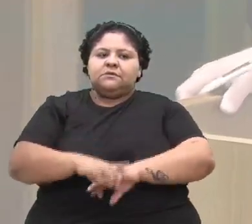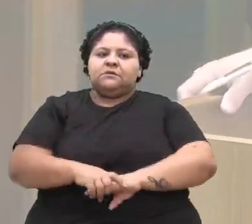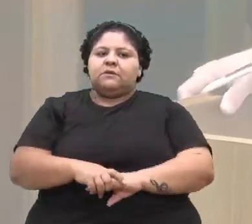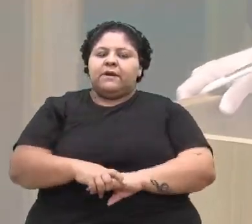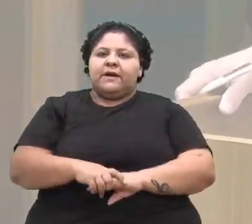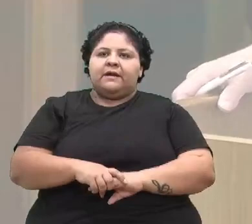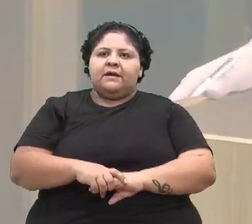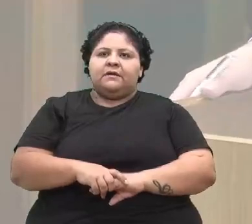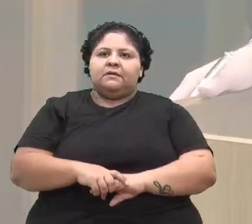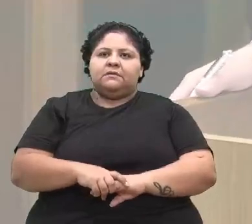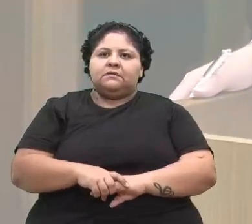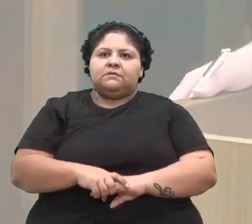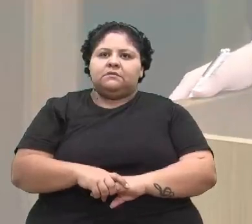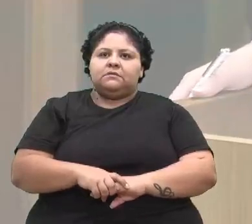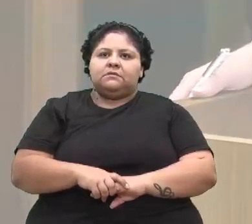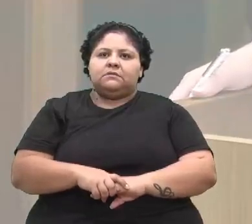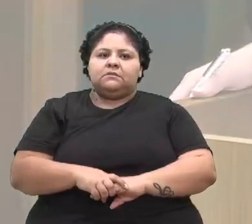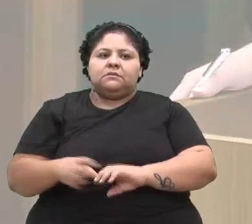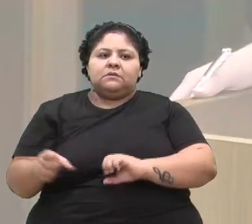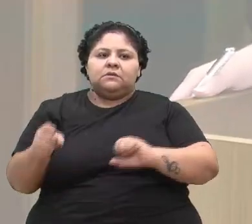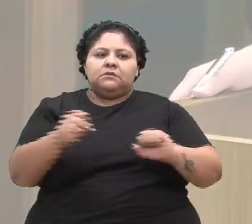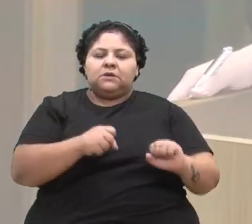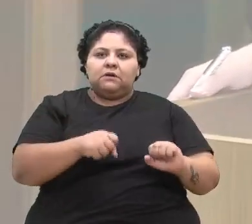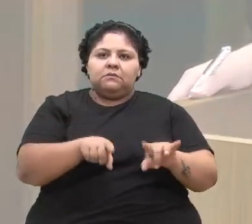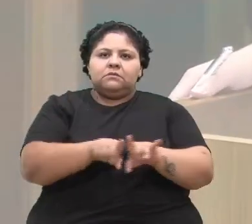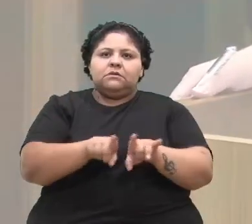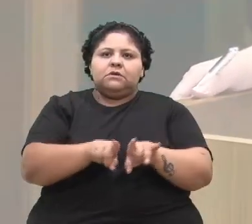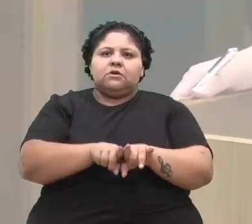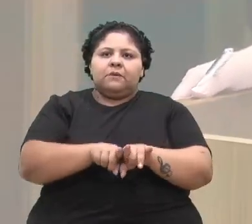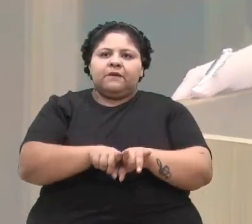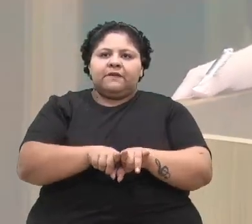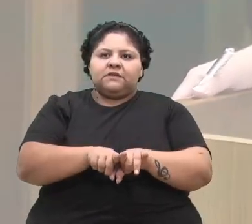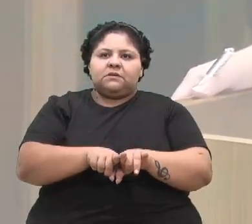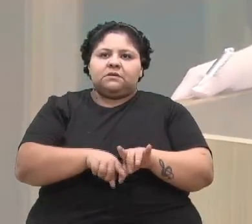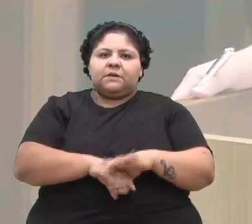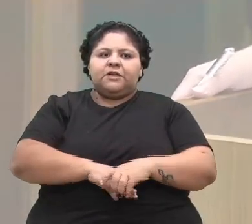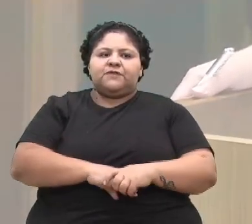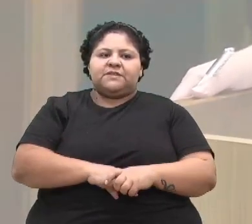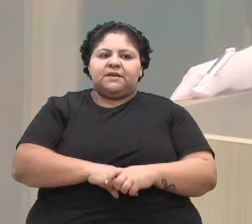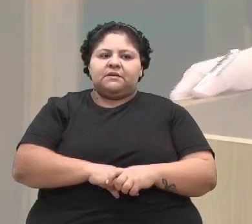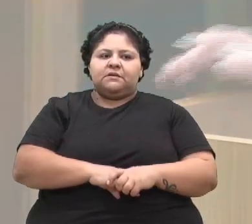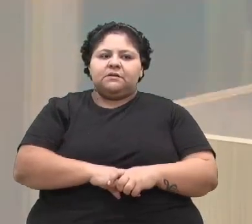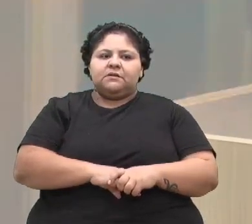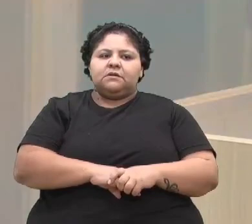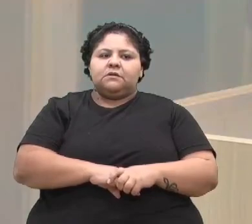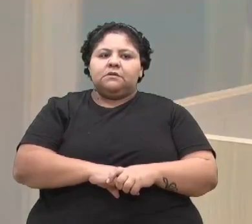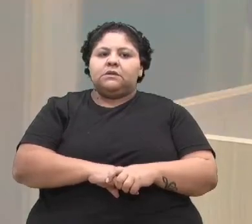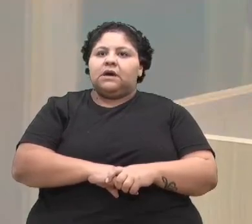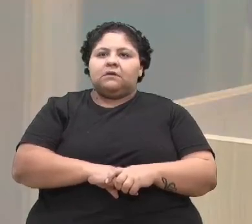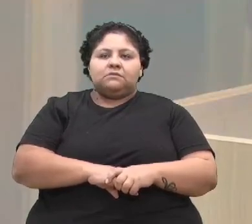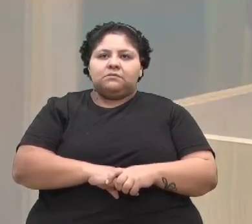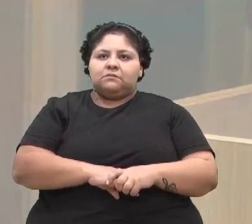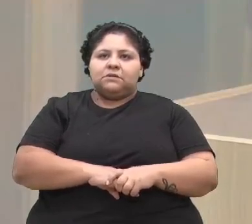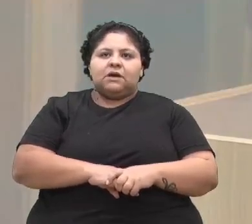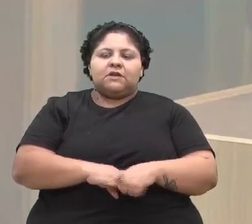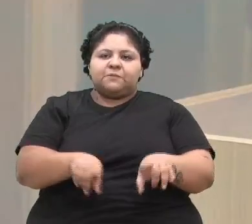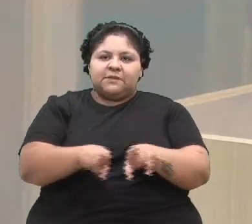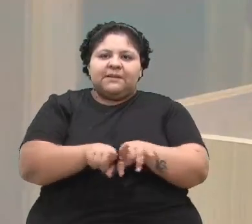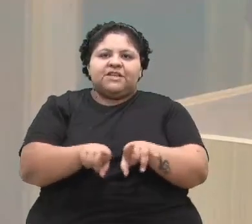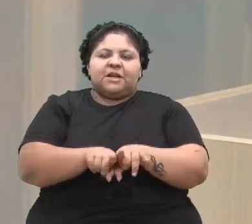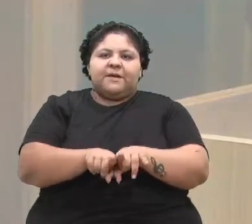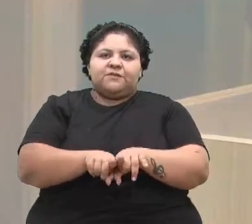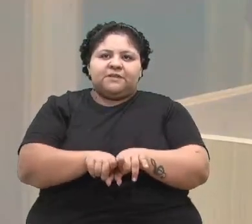jurídico, amanhã depois ele pode estar respondendo por improbidade administrativa. Então são coisas que